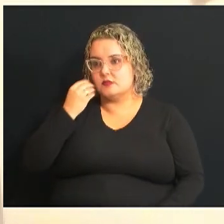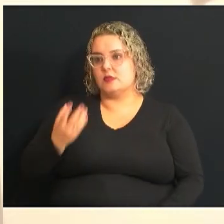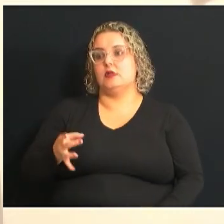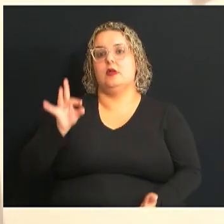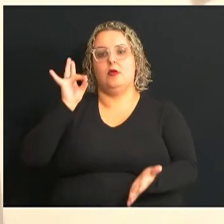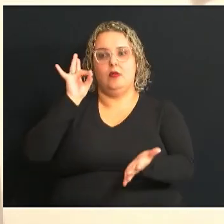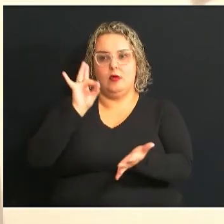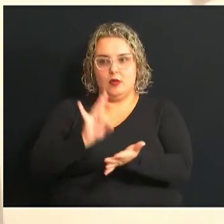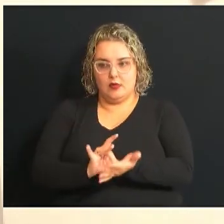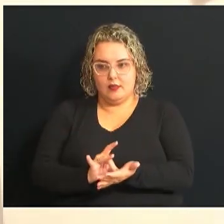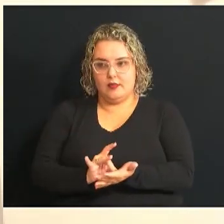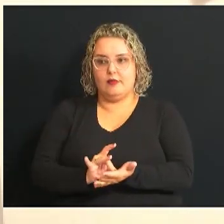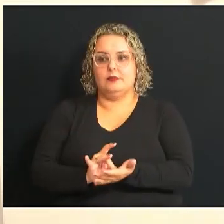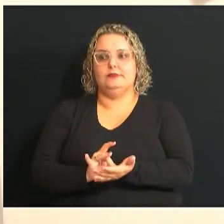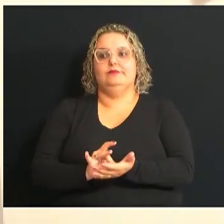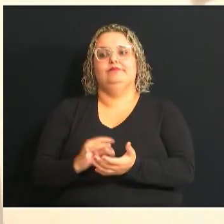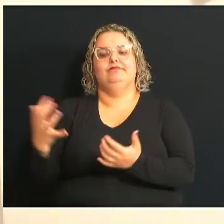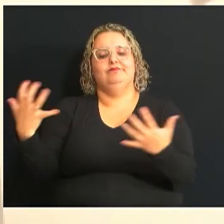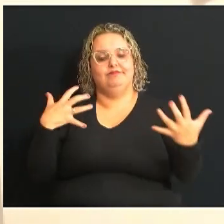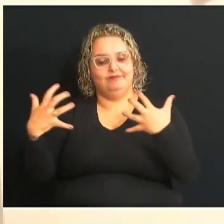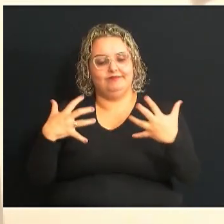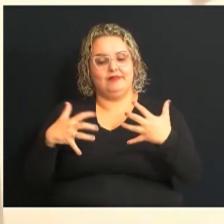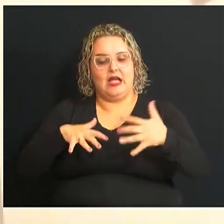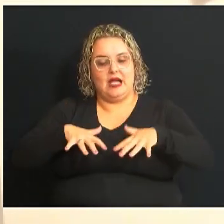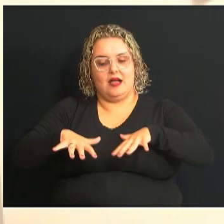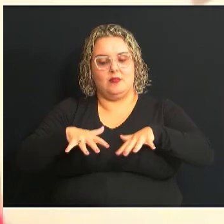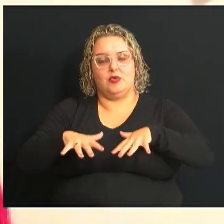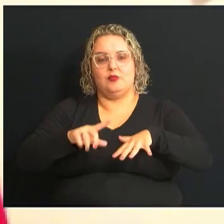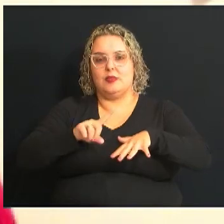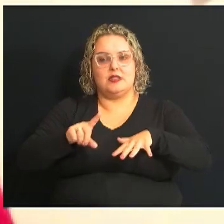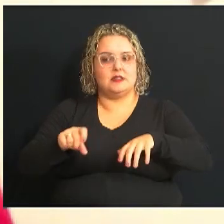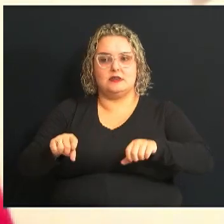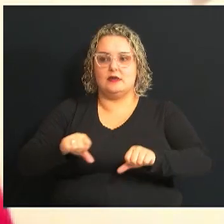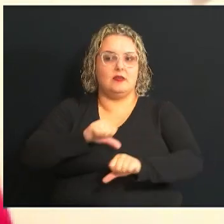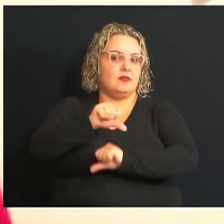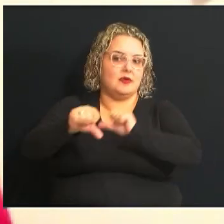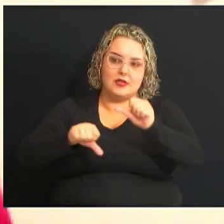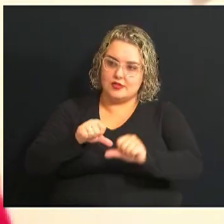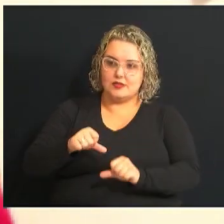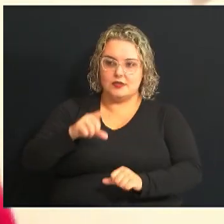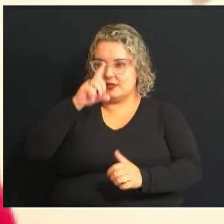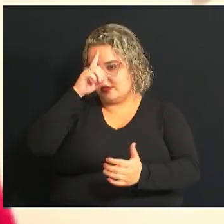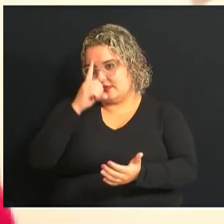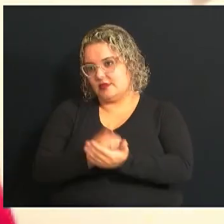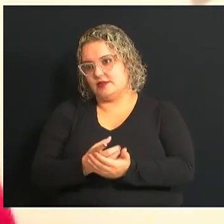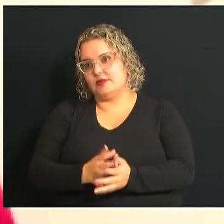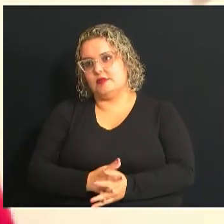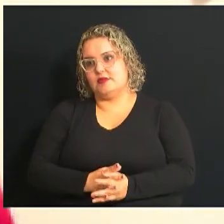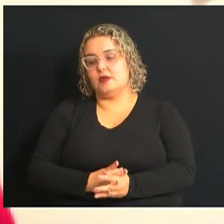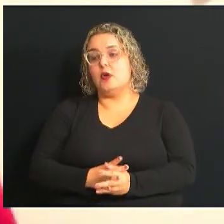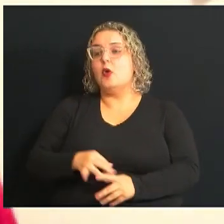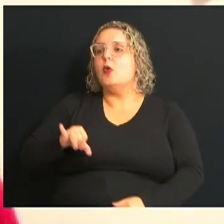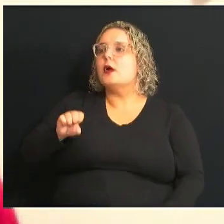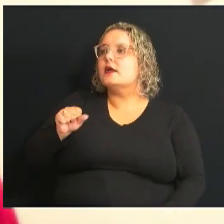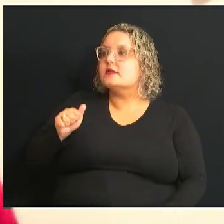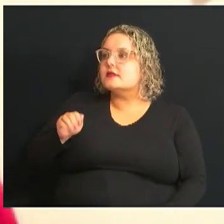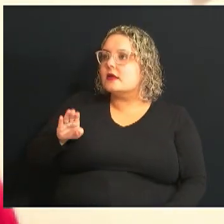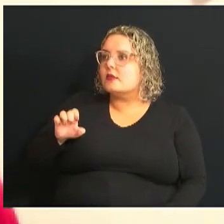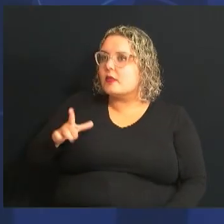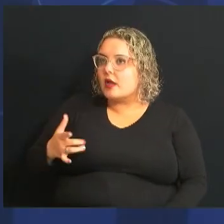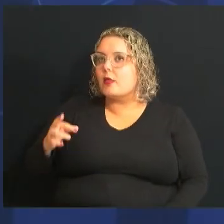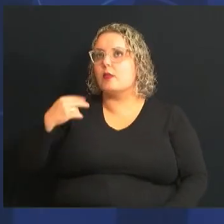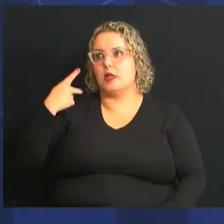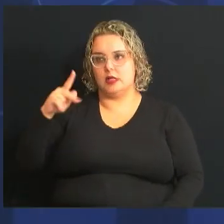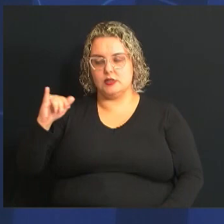externo, ele abalou, mas ele não fez nenhuma diferença na nossa tomada de decisão. Ô Isabel, pela sua resposta,